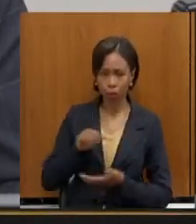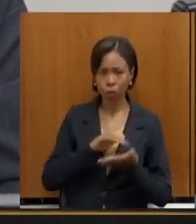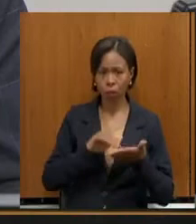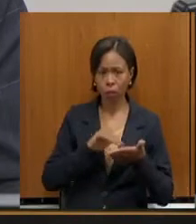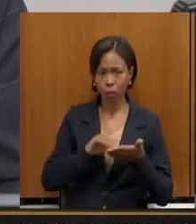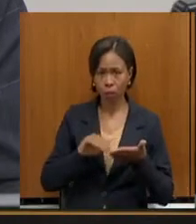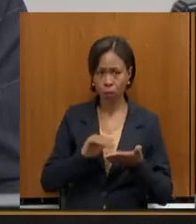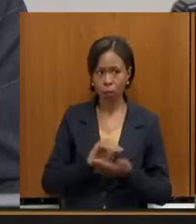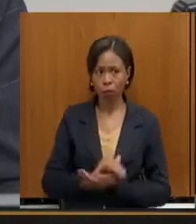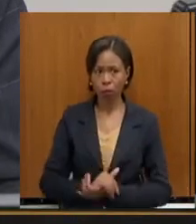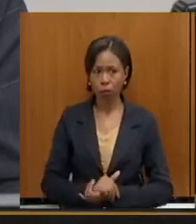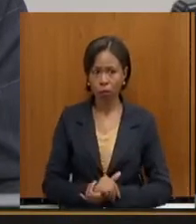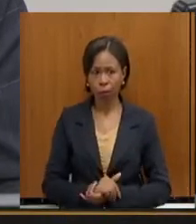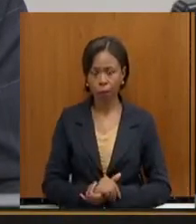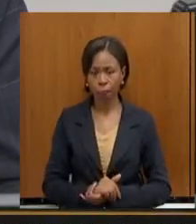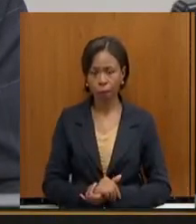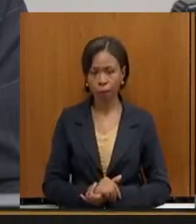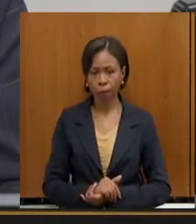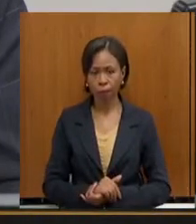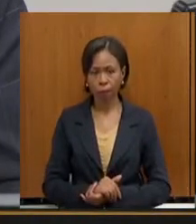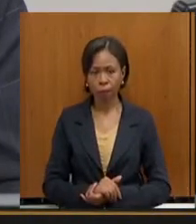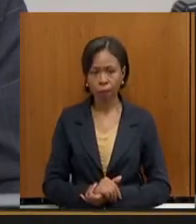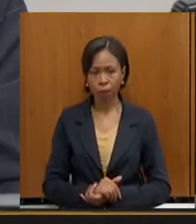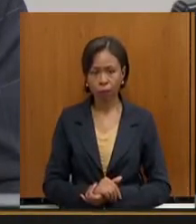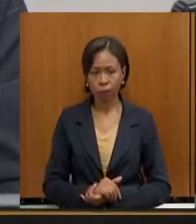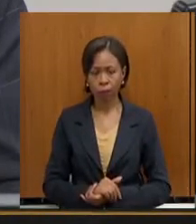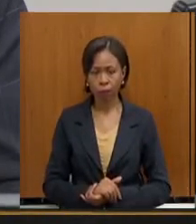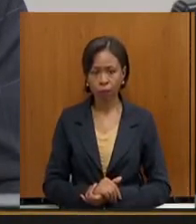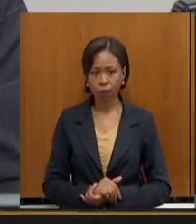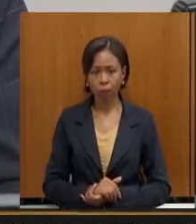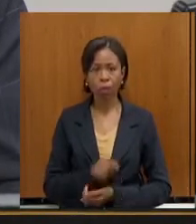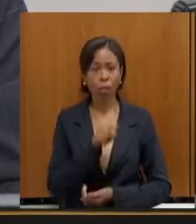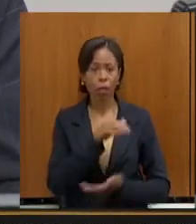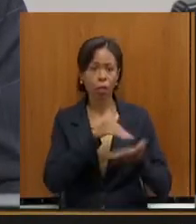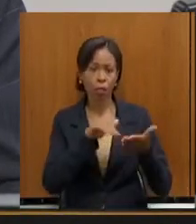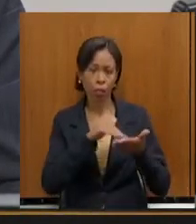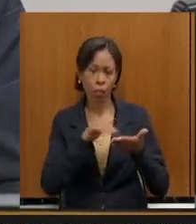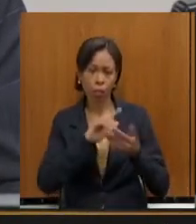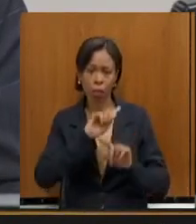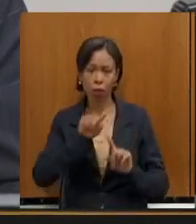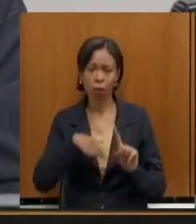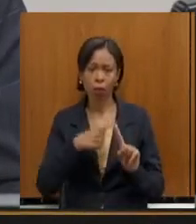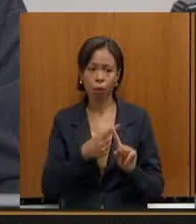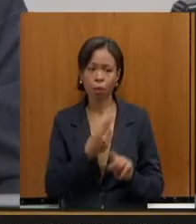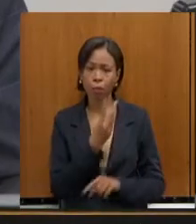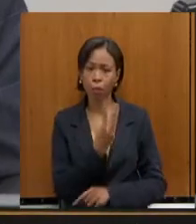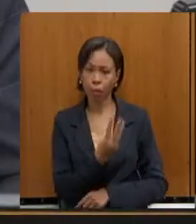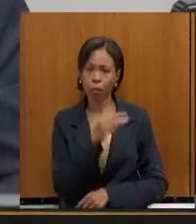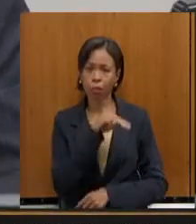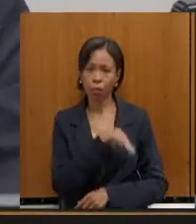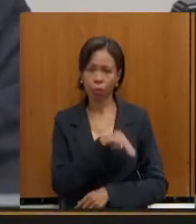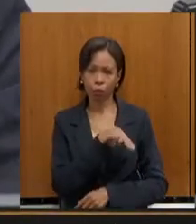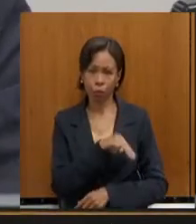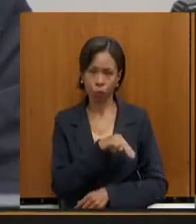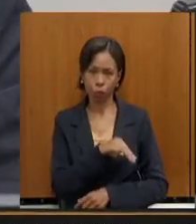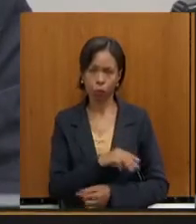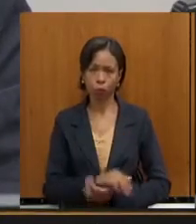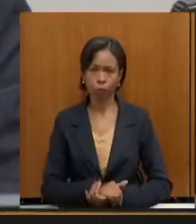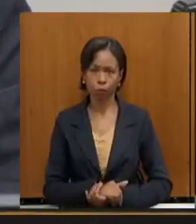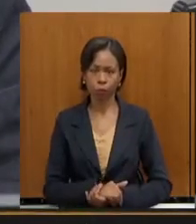integração EA secretária terá o prazo de 3 minutos logo após a deputada